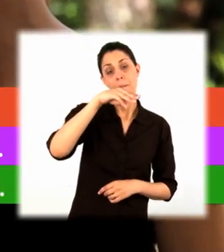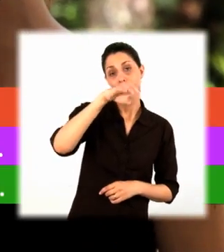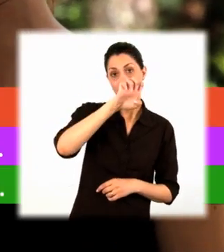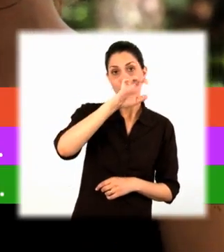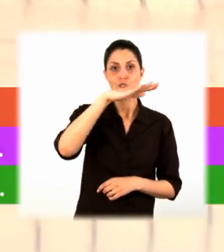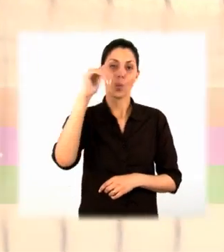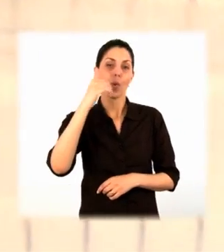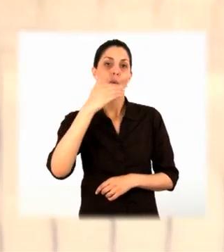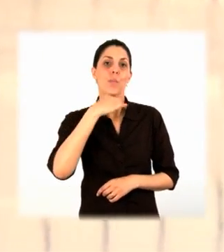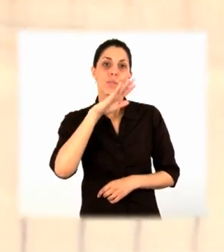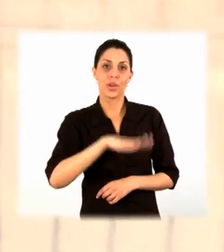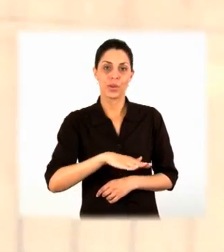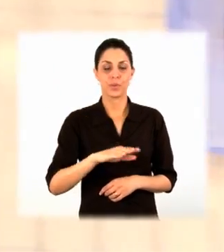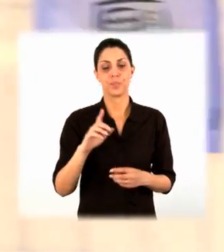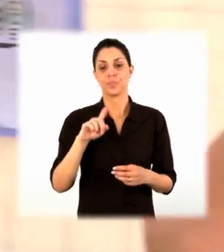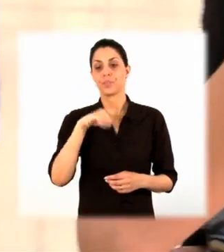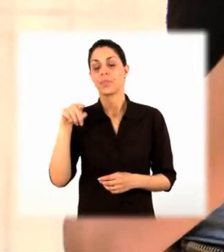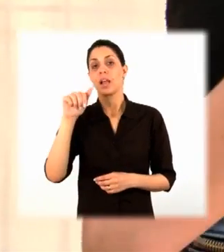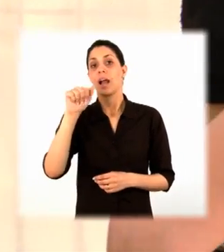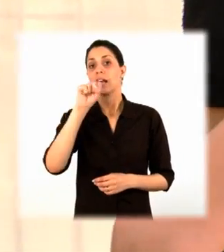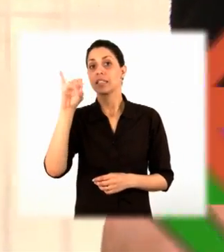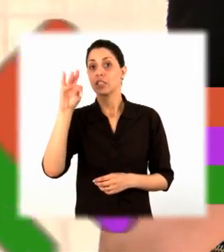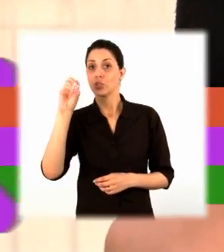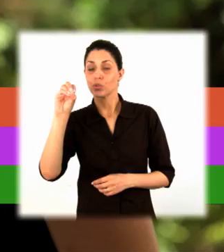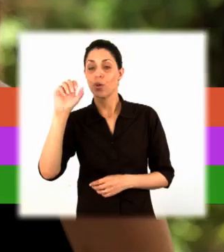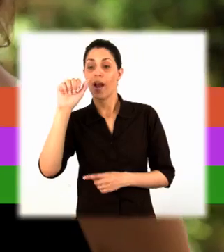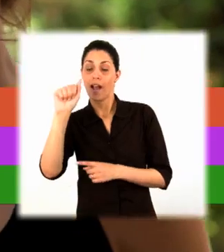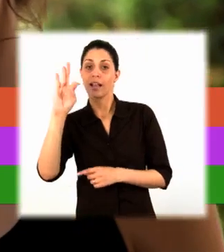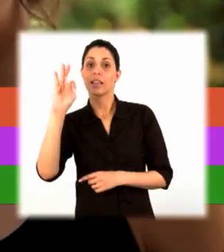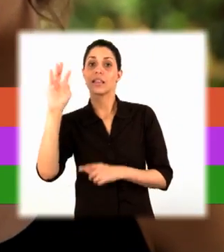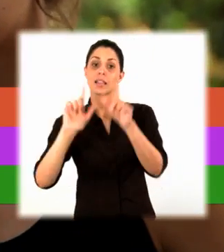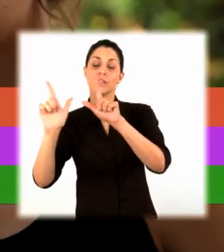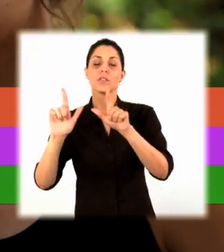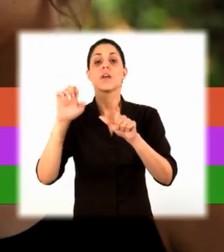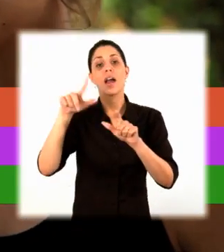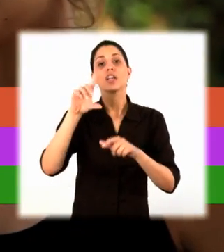chamou o menino. Assisto à televisão. É um verbo transitivo direto ou indireto?